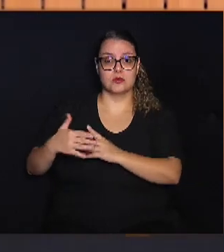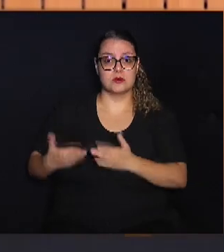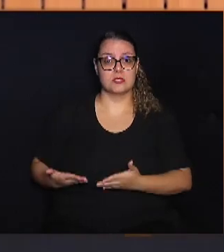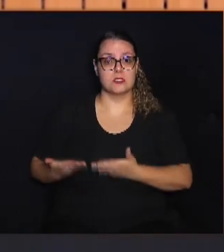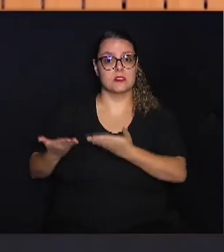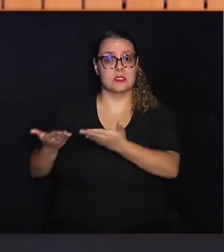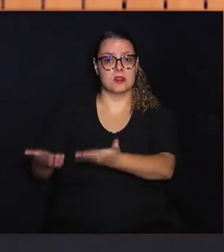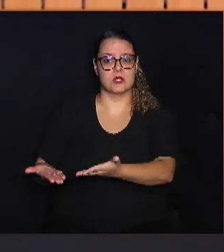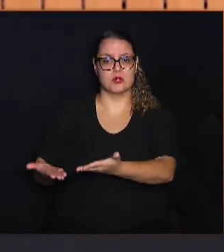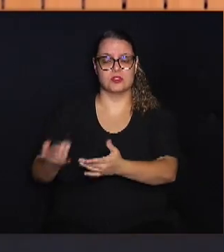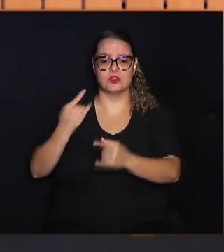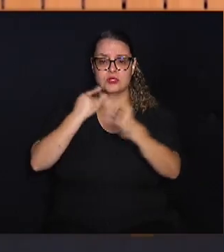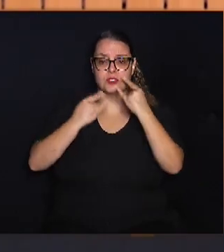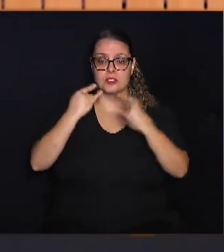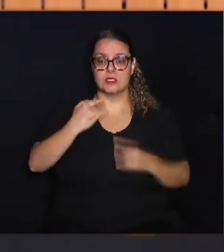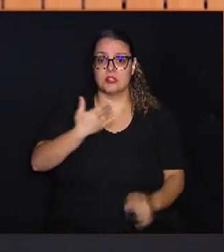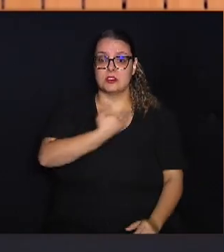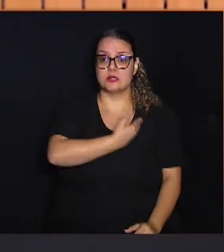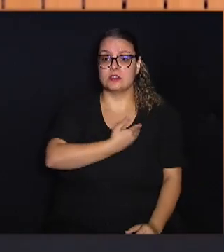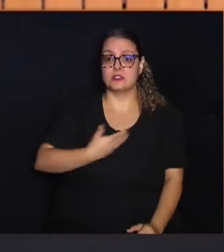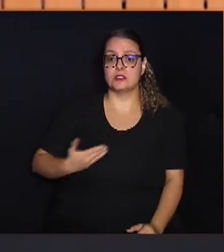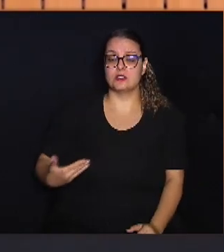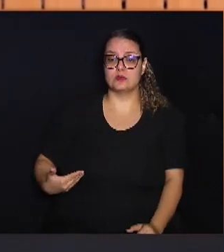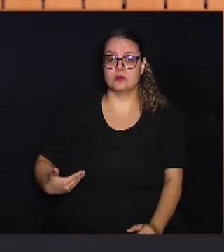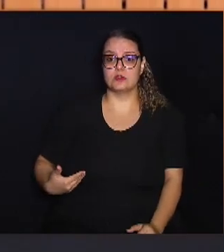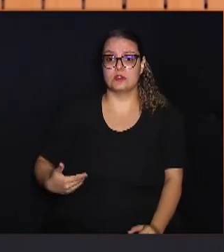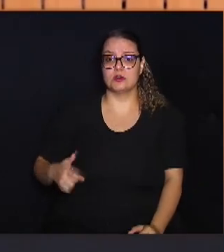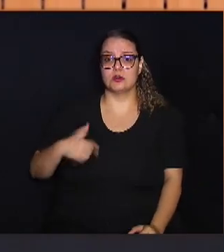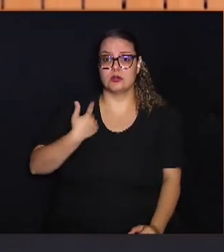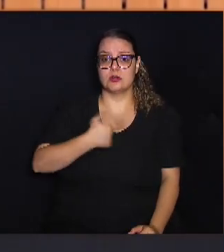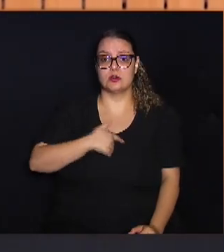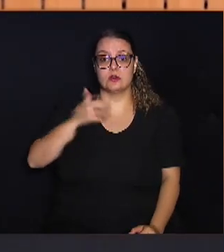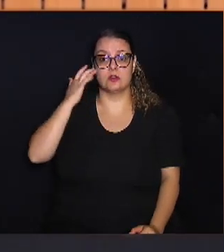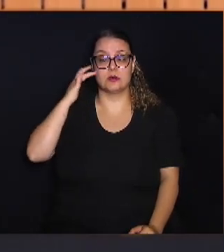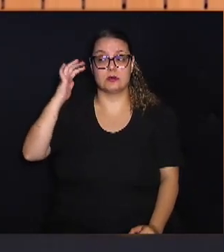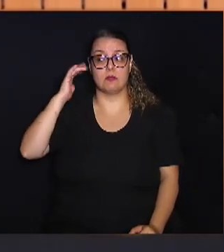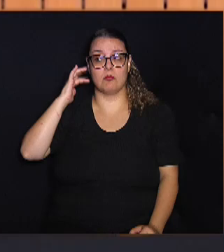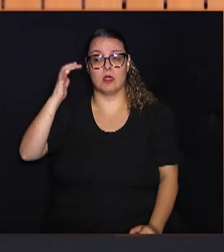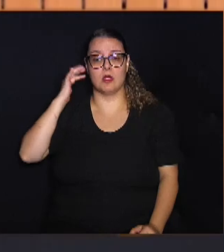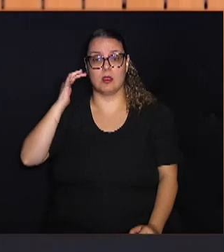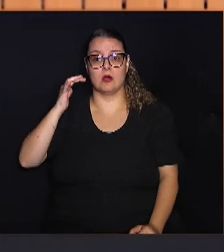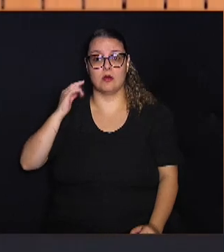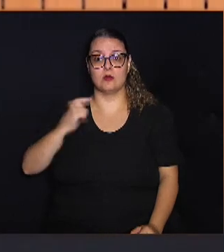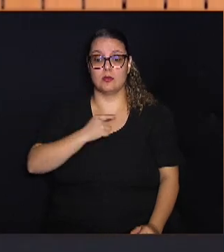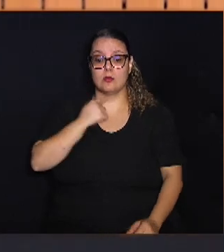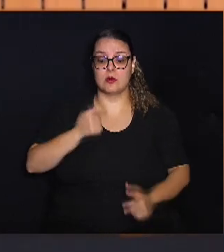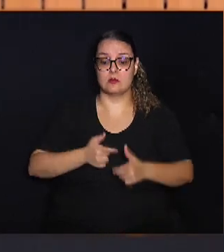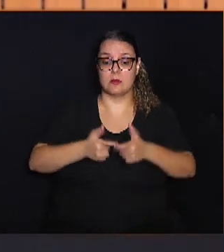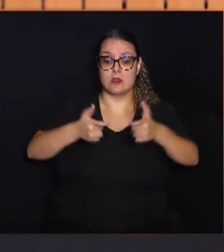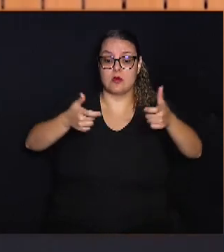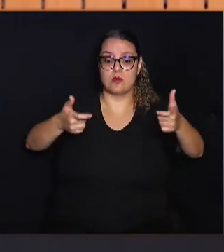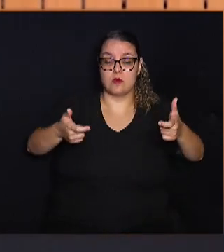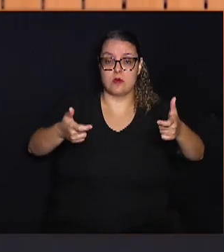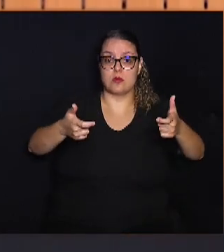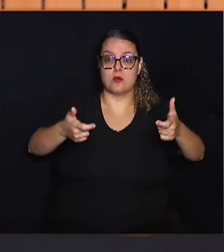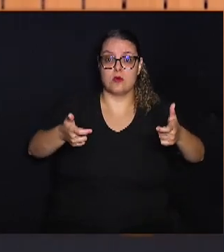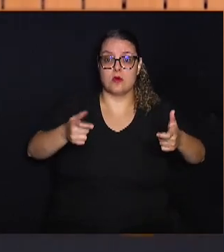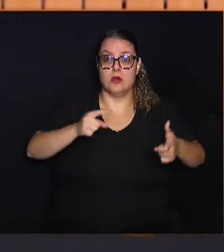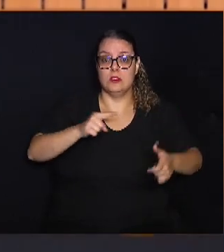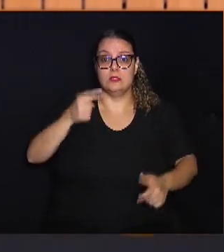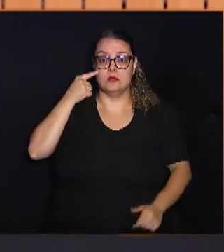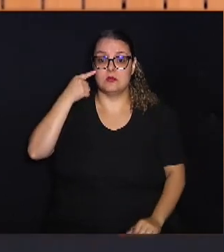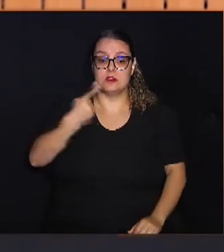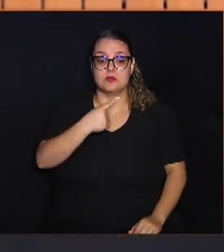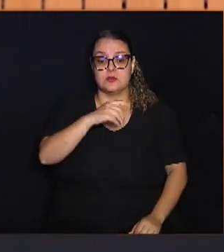do interesse público. E nós temos que pensar num longo prazo. Nós não temos que pensar nos próximos